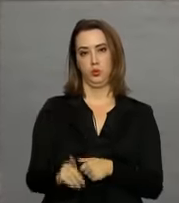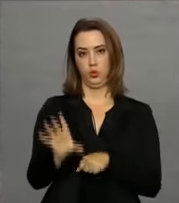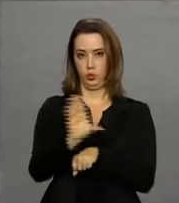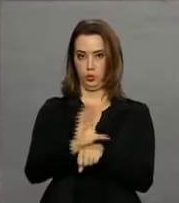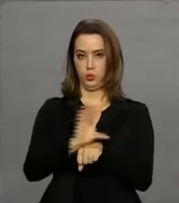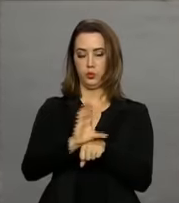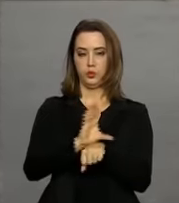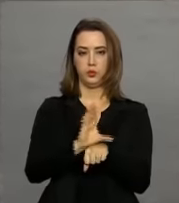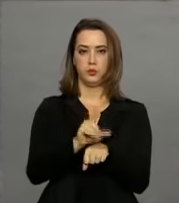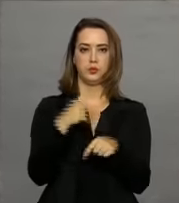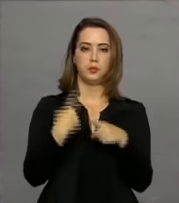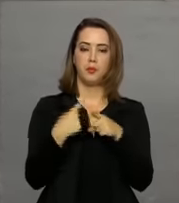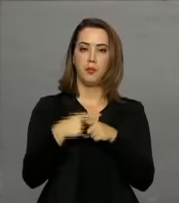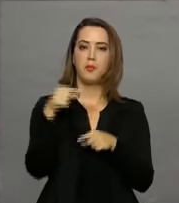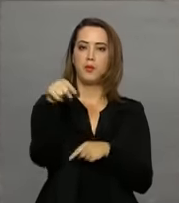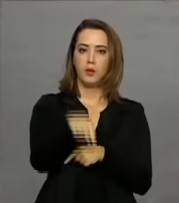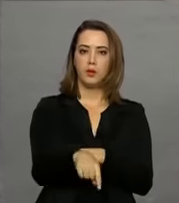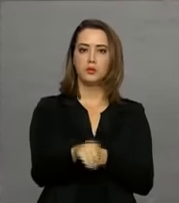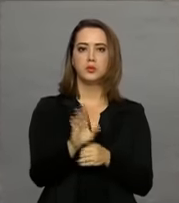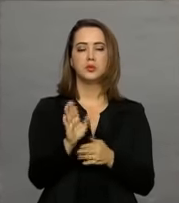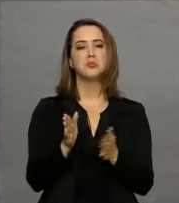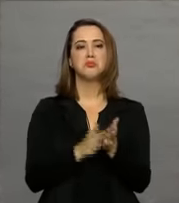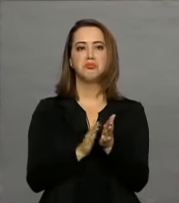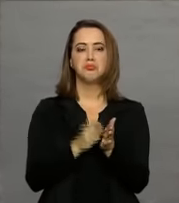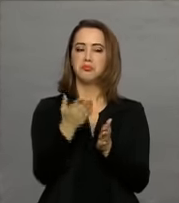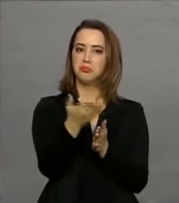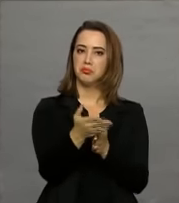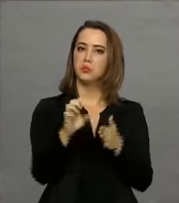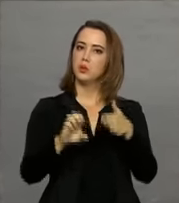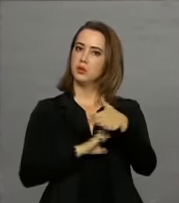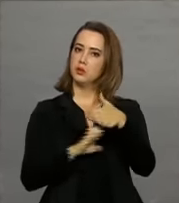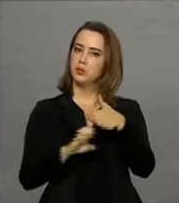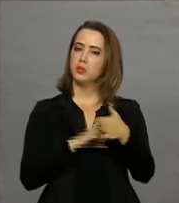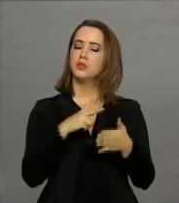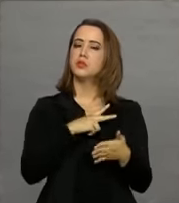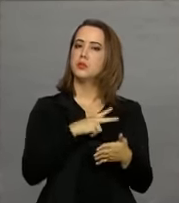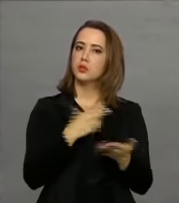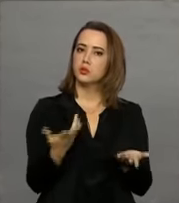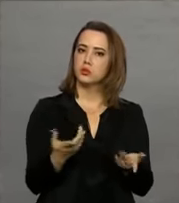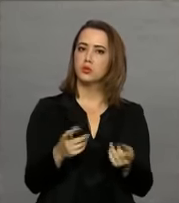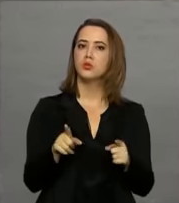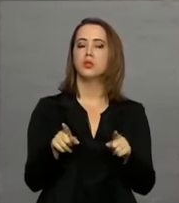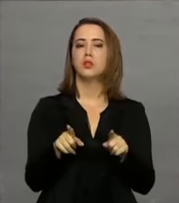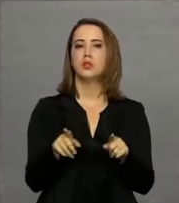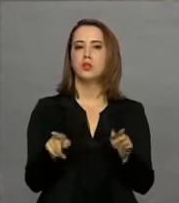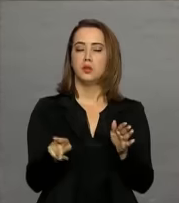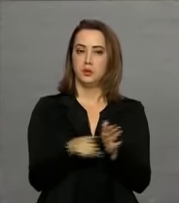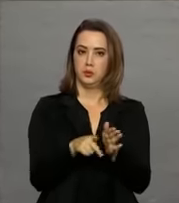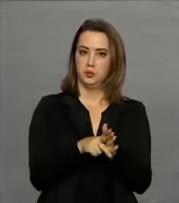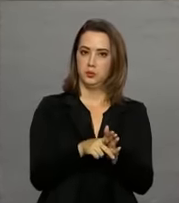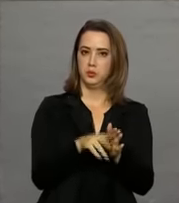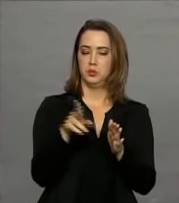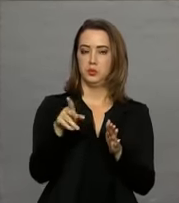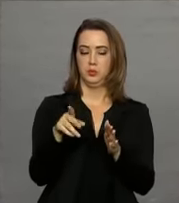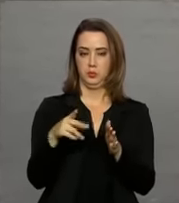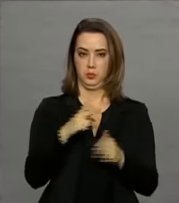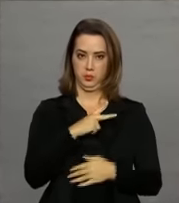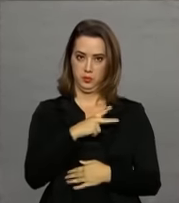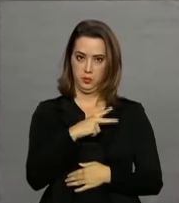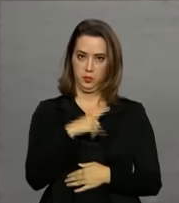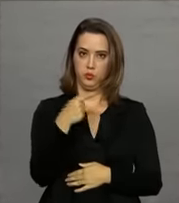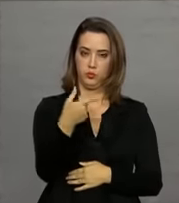quando se prestigia a iniciativa privada quando se prestigia a propriedade e propriedade